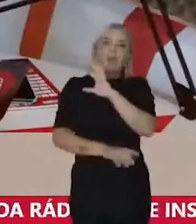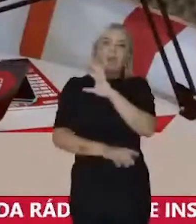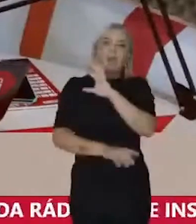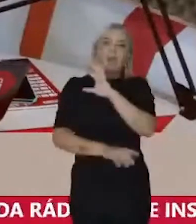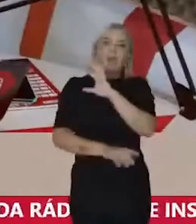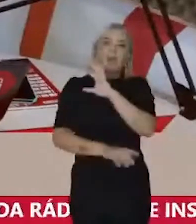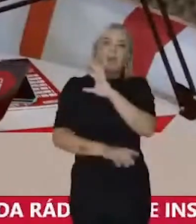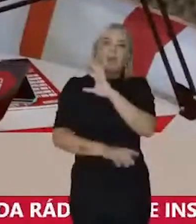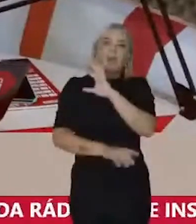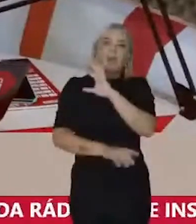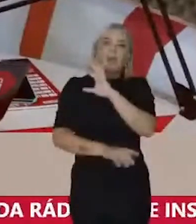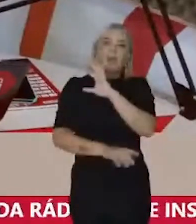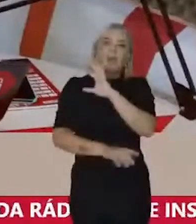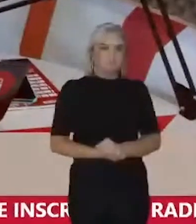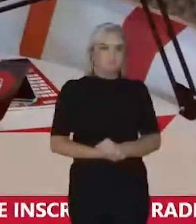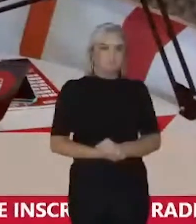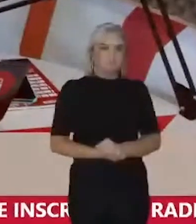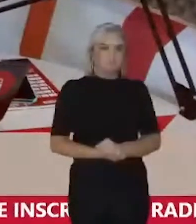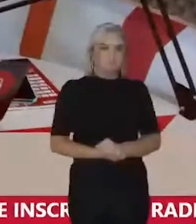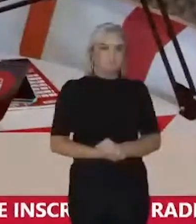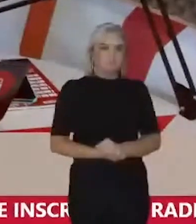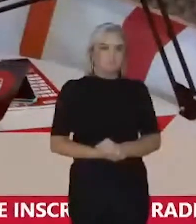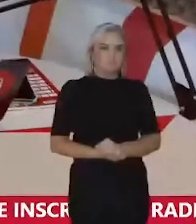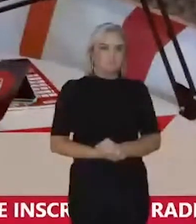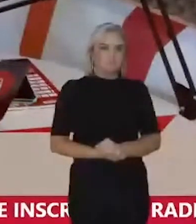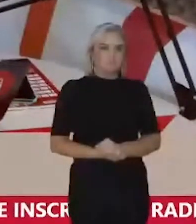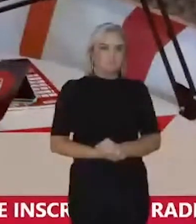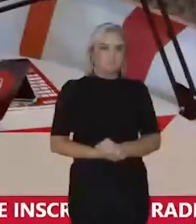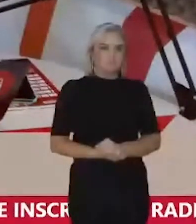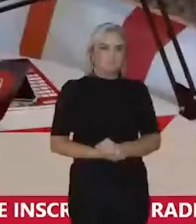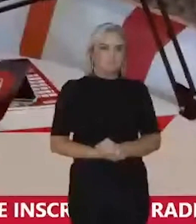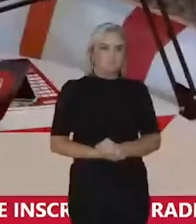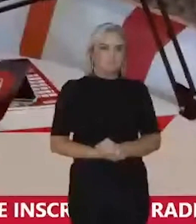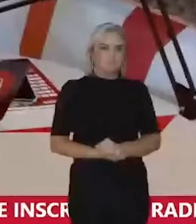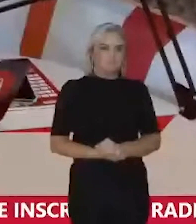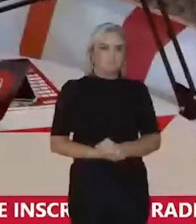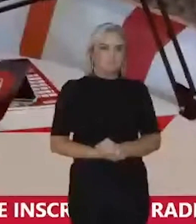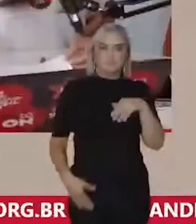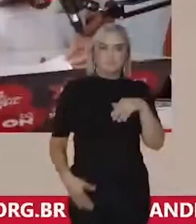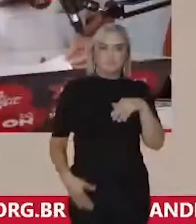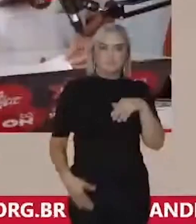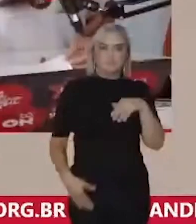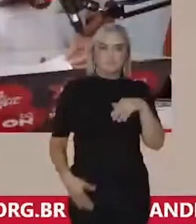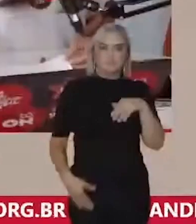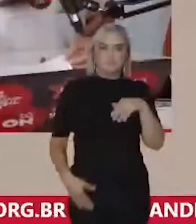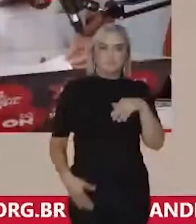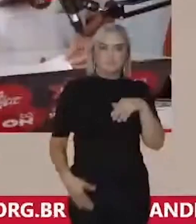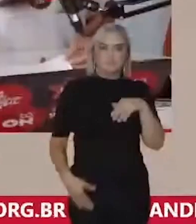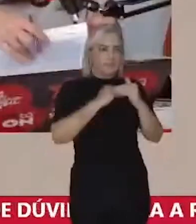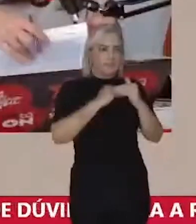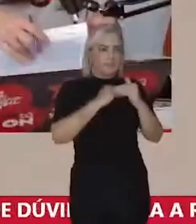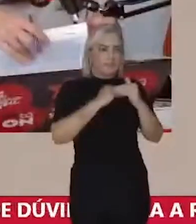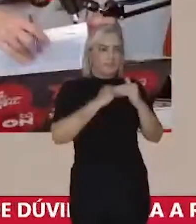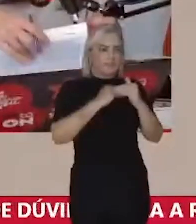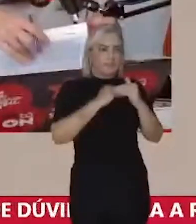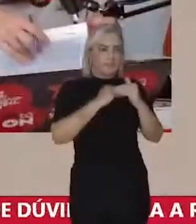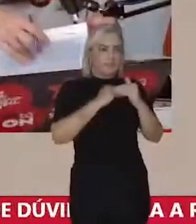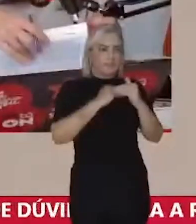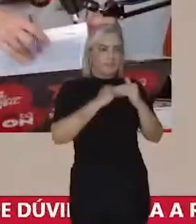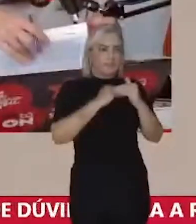É uma boa pergunta, Amanda. A Secretaria de Meio Ambiente e Desenvolvimento, é importante que a gente cite sempre